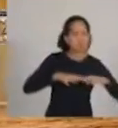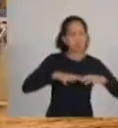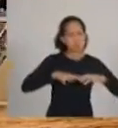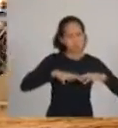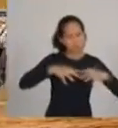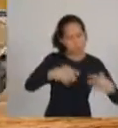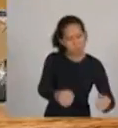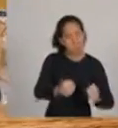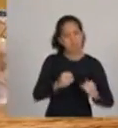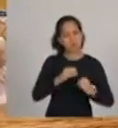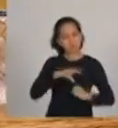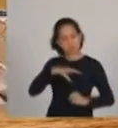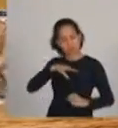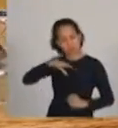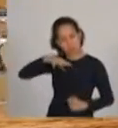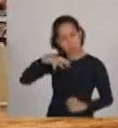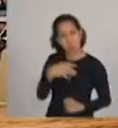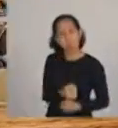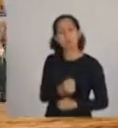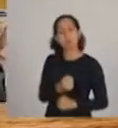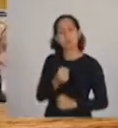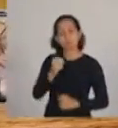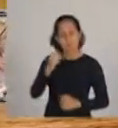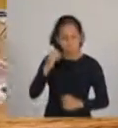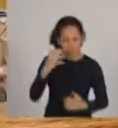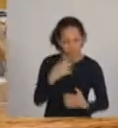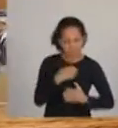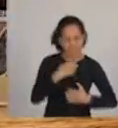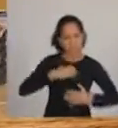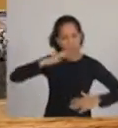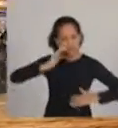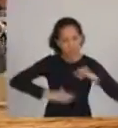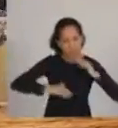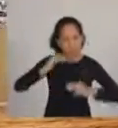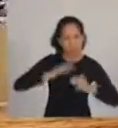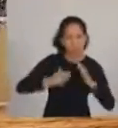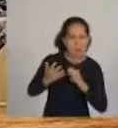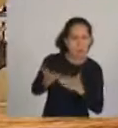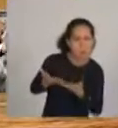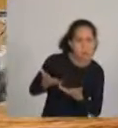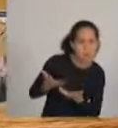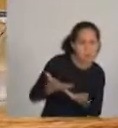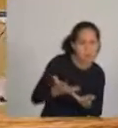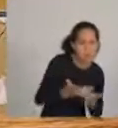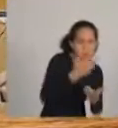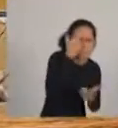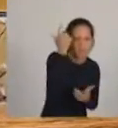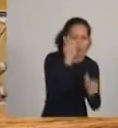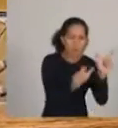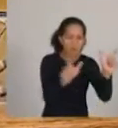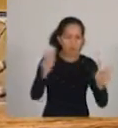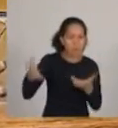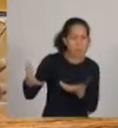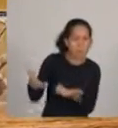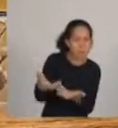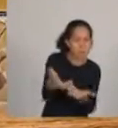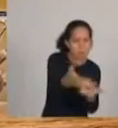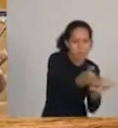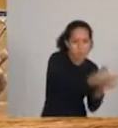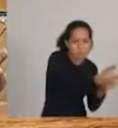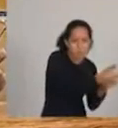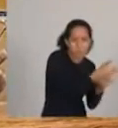a ousadia e a habilidade de envolver diversas pessoas naquela região